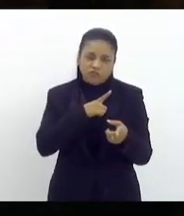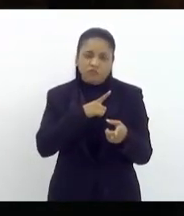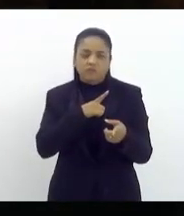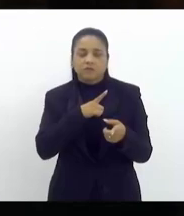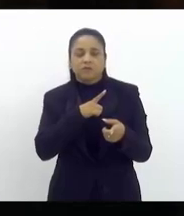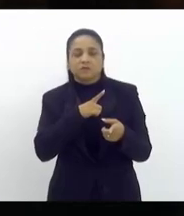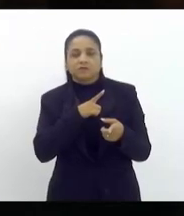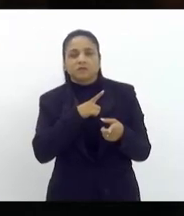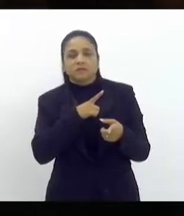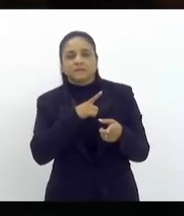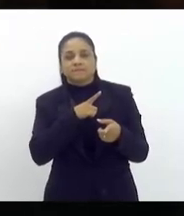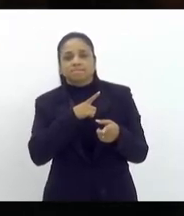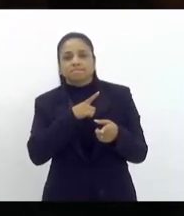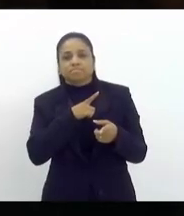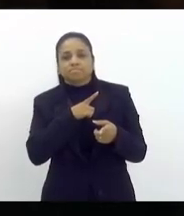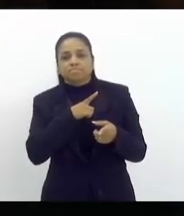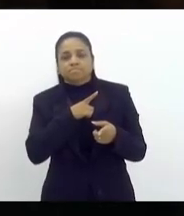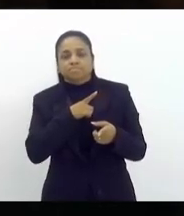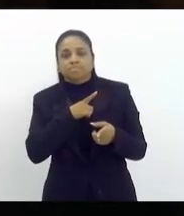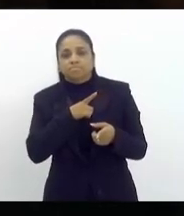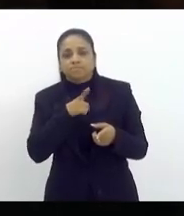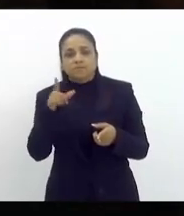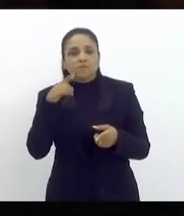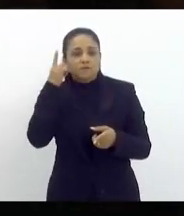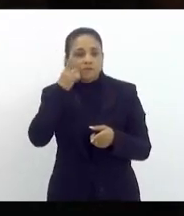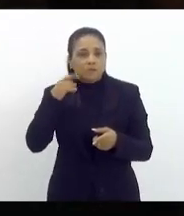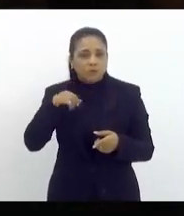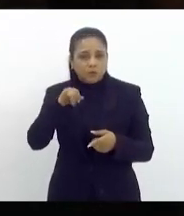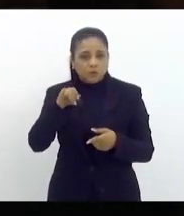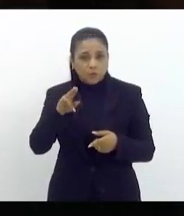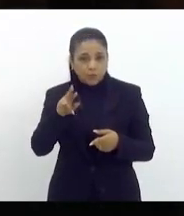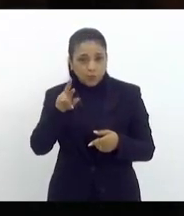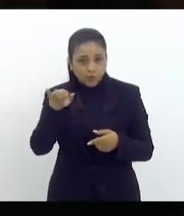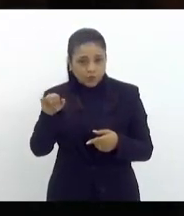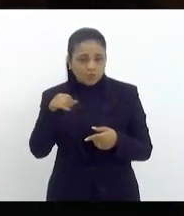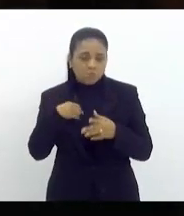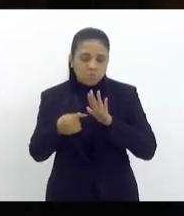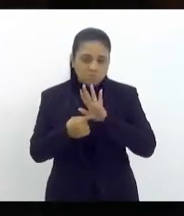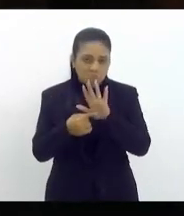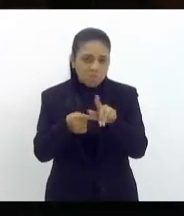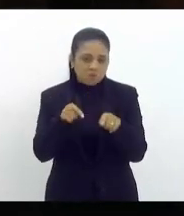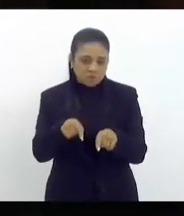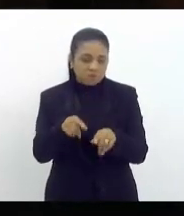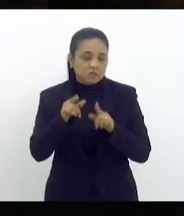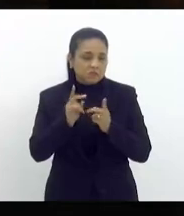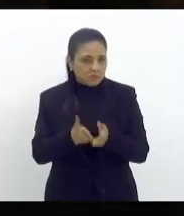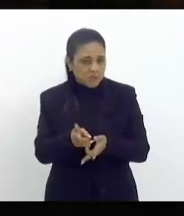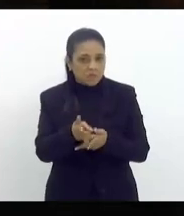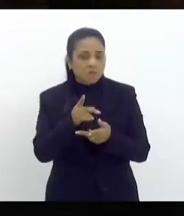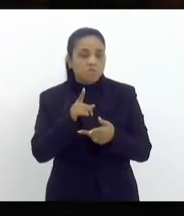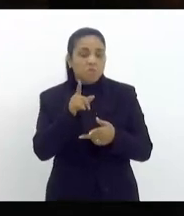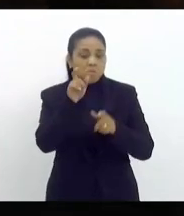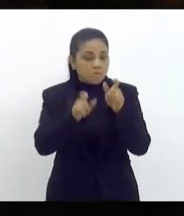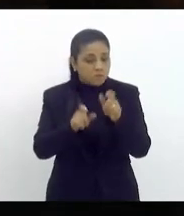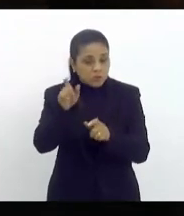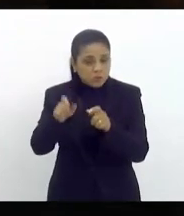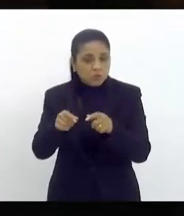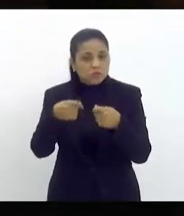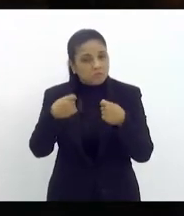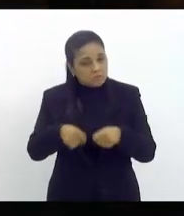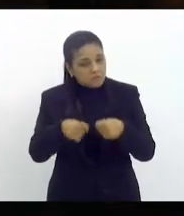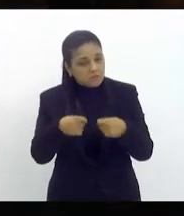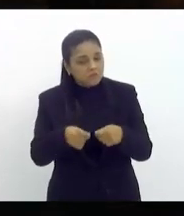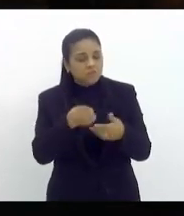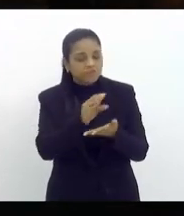as situações deputado Iuri traz aqui sempre das pessoas que dependem do super RJ porque passaram por um problema de